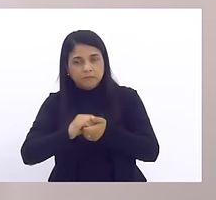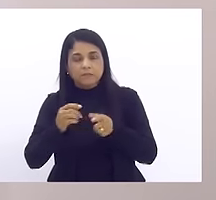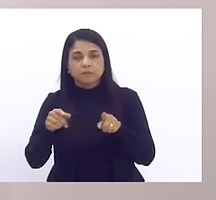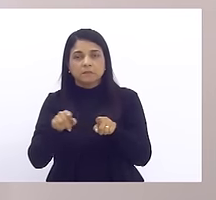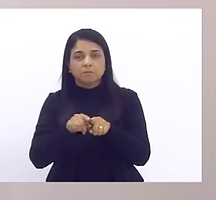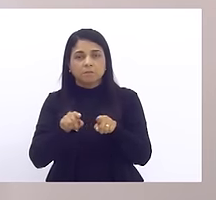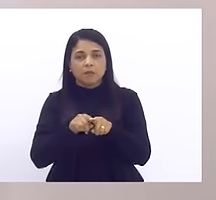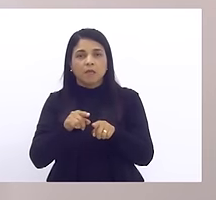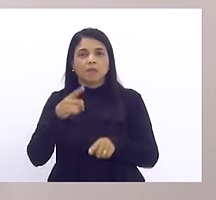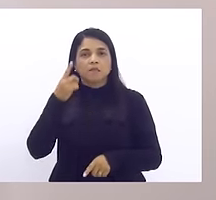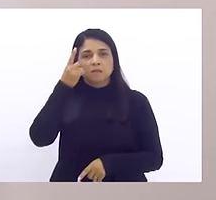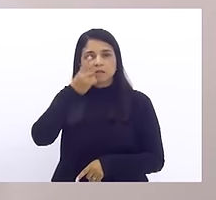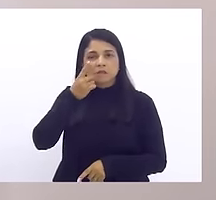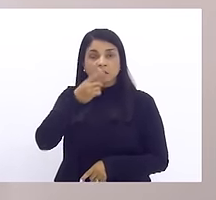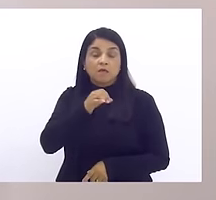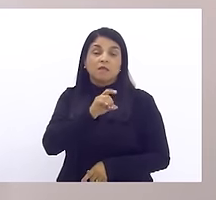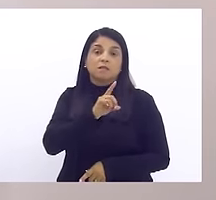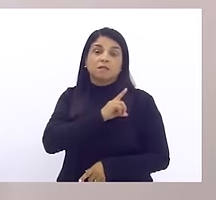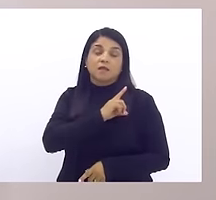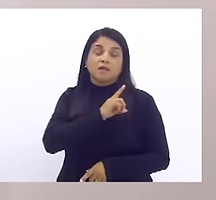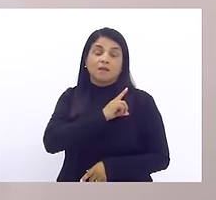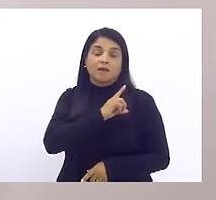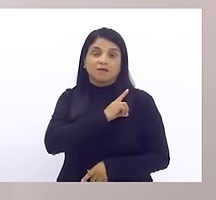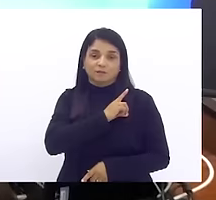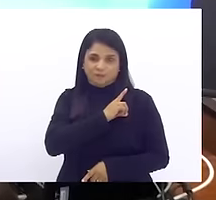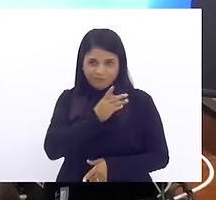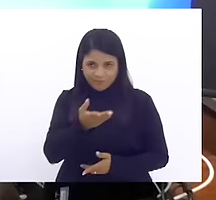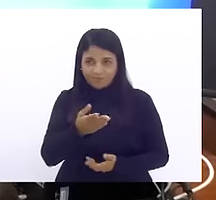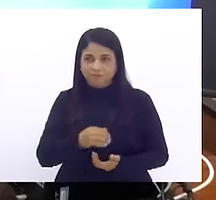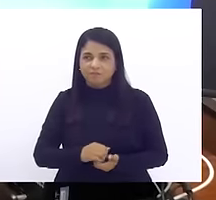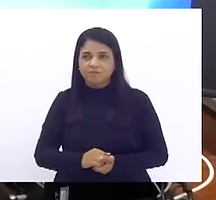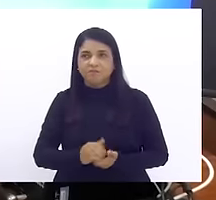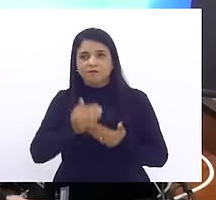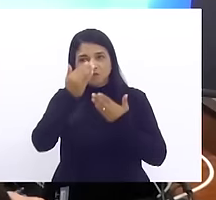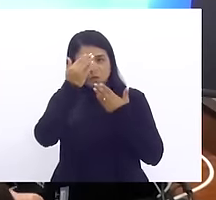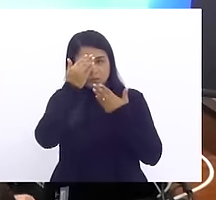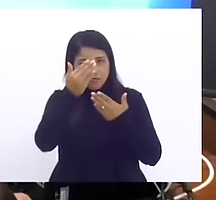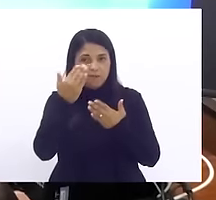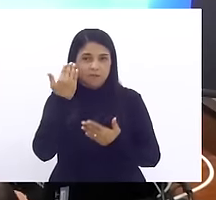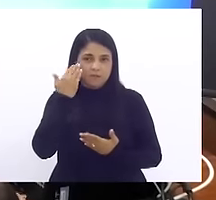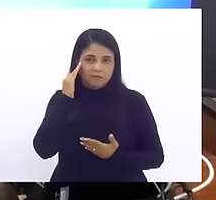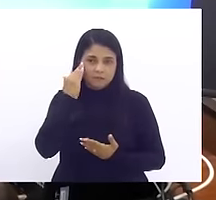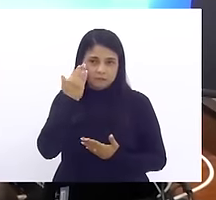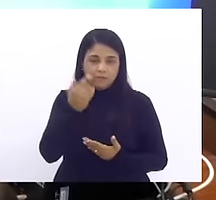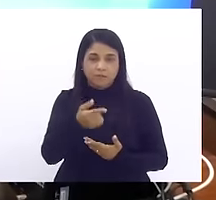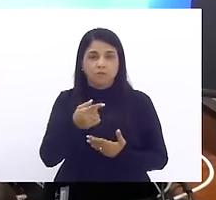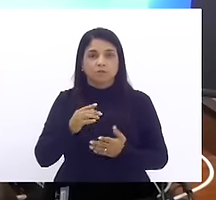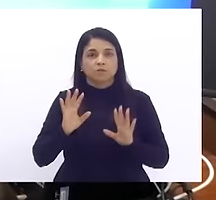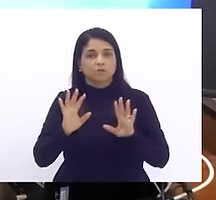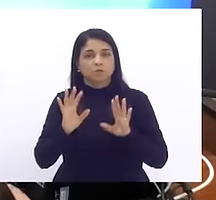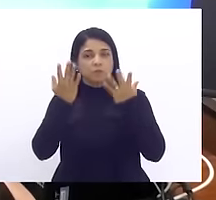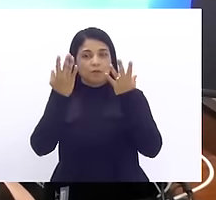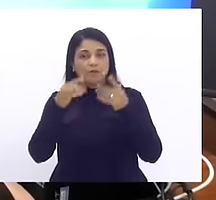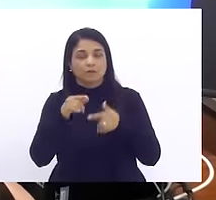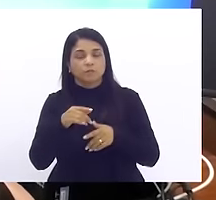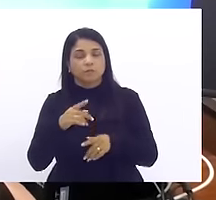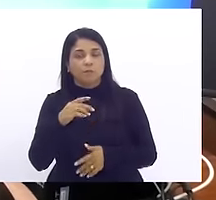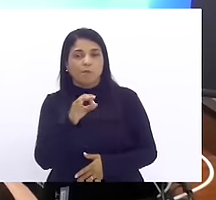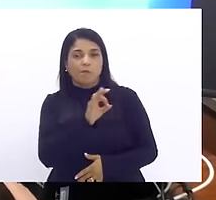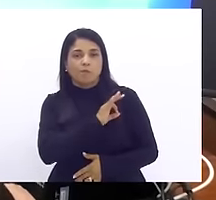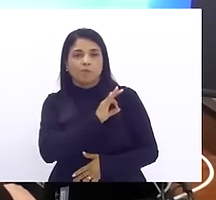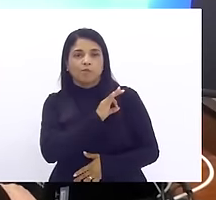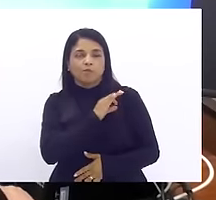Deputado delegado Gabriel Fernando Obrigado pela compreensão nós temos agora no evento da semana